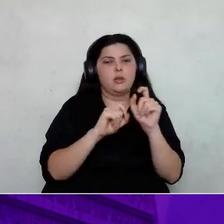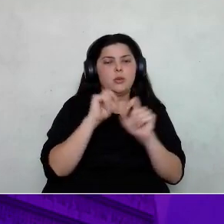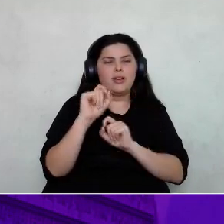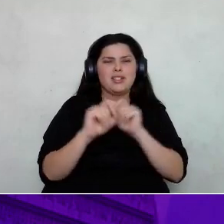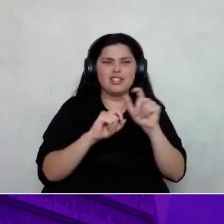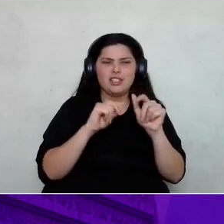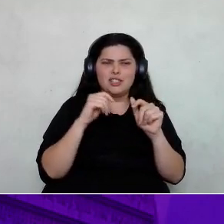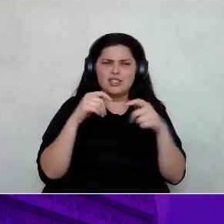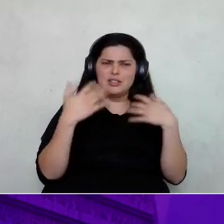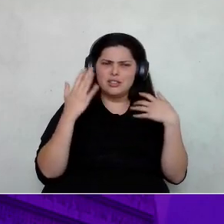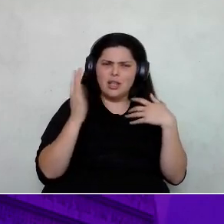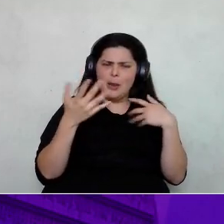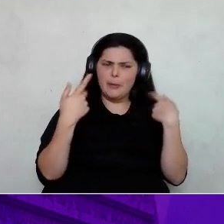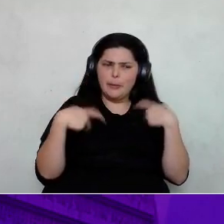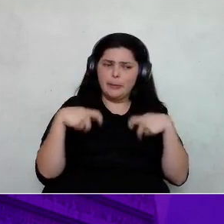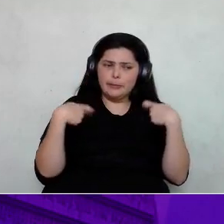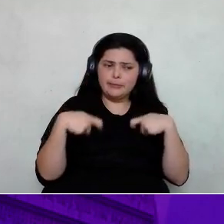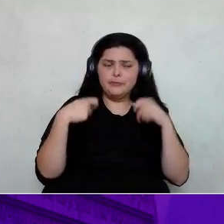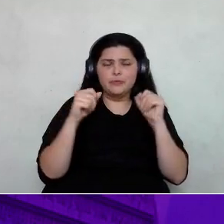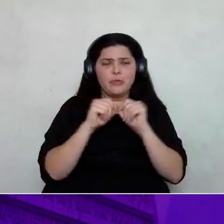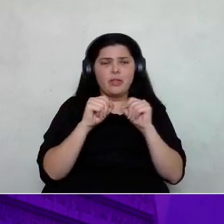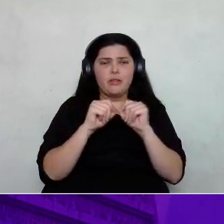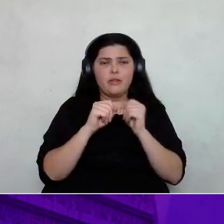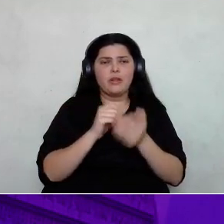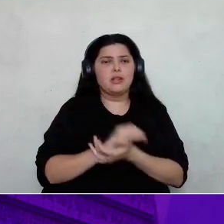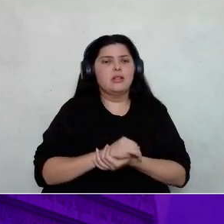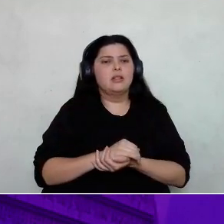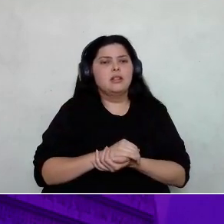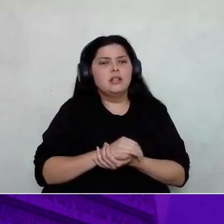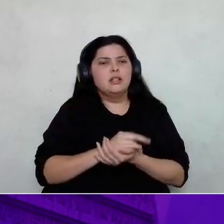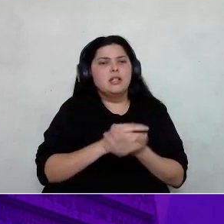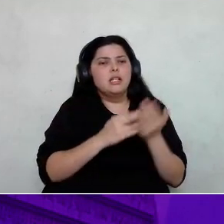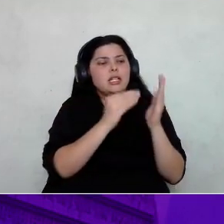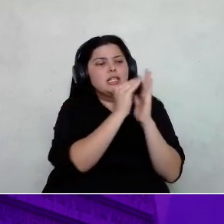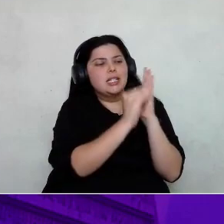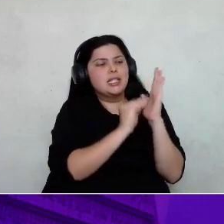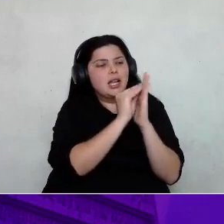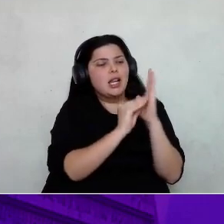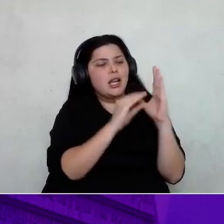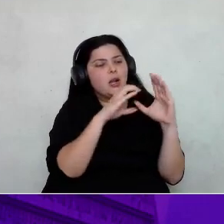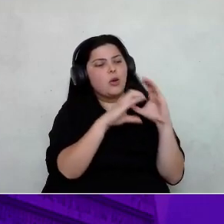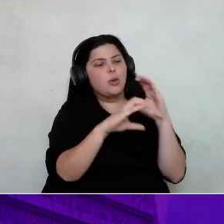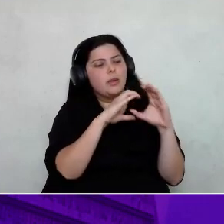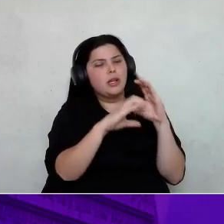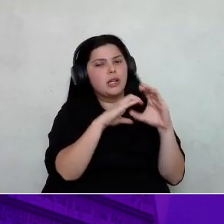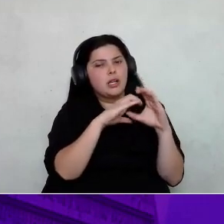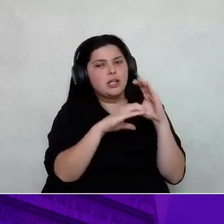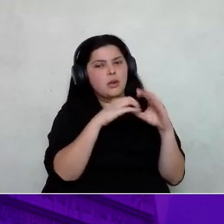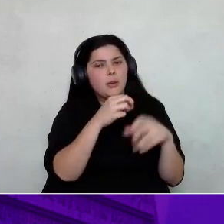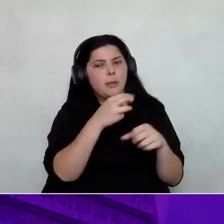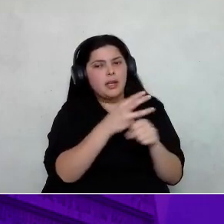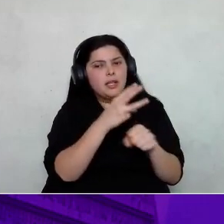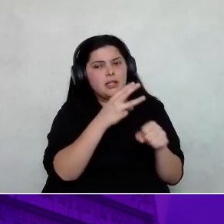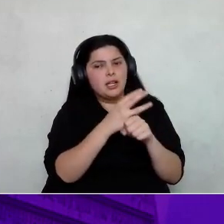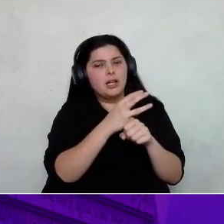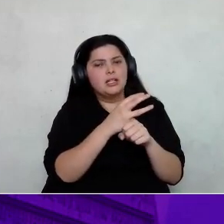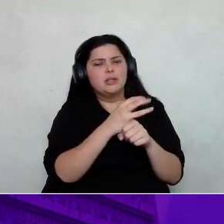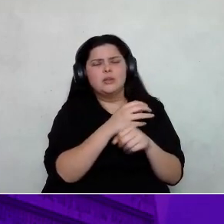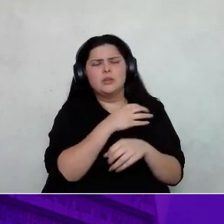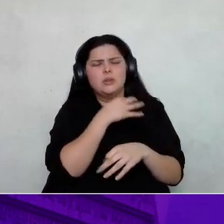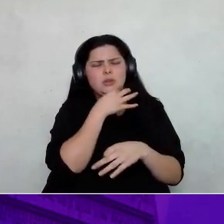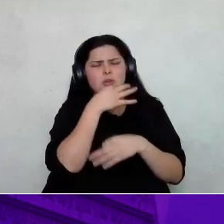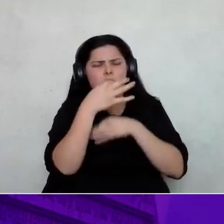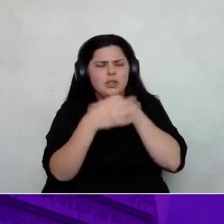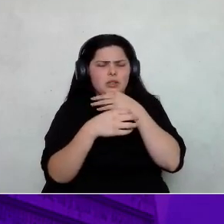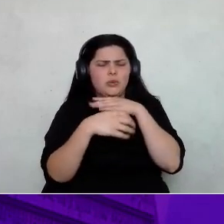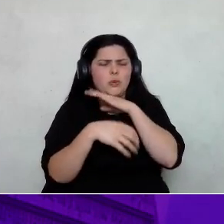precisou fazer design de comunicação, de mensageria, sabe que é uma dor de cabeça. Principalmente porque você precisa